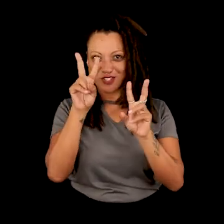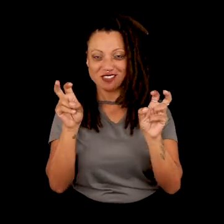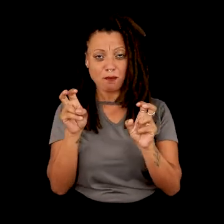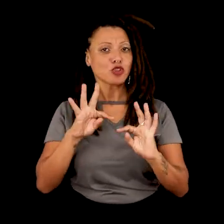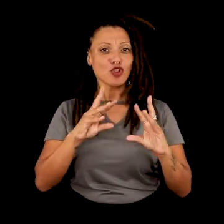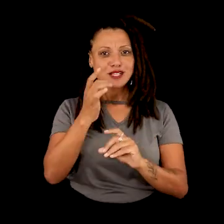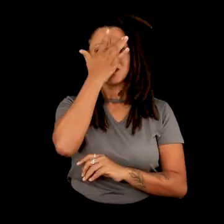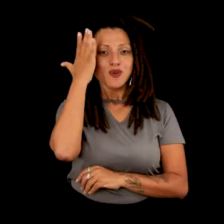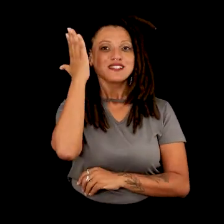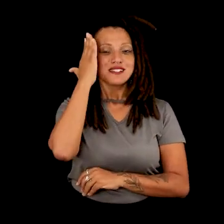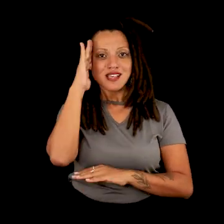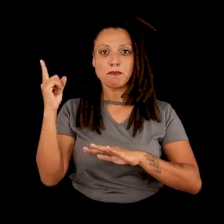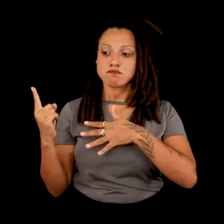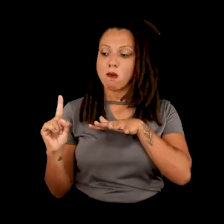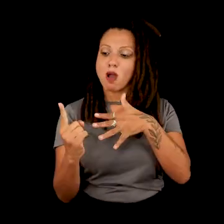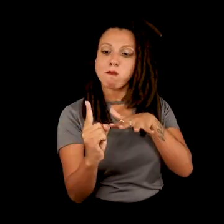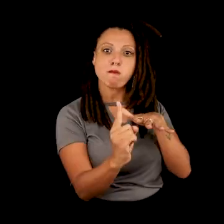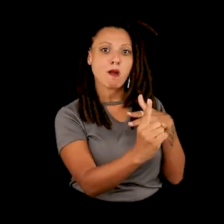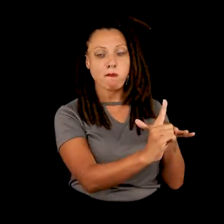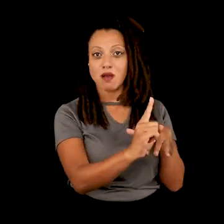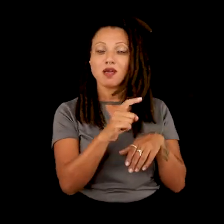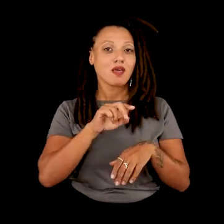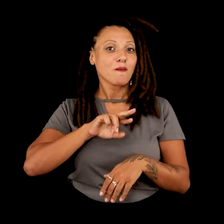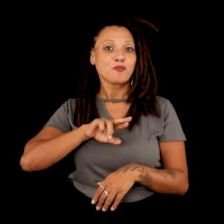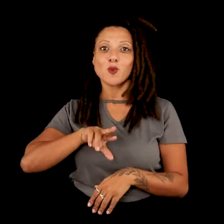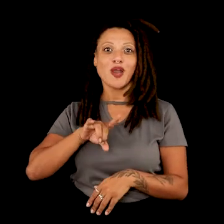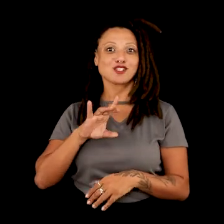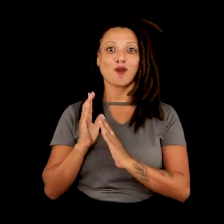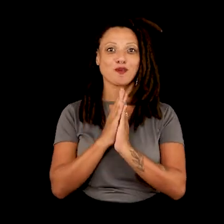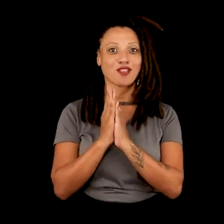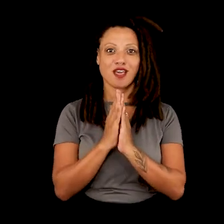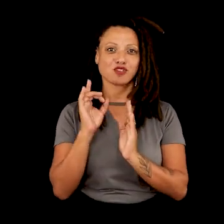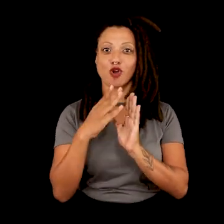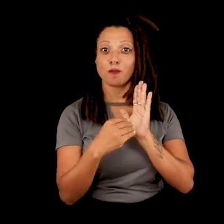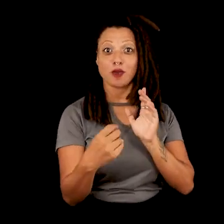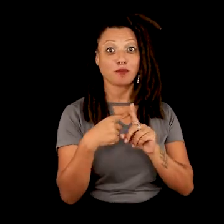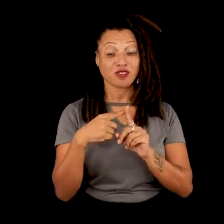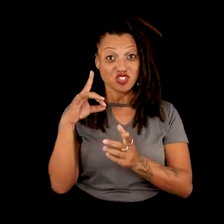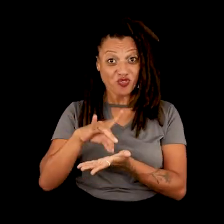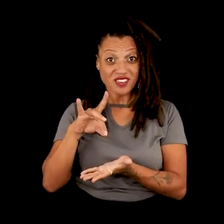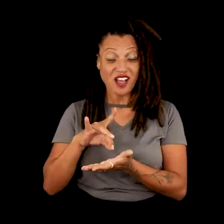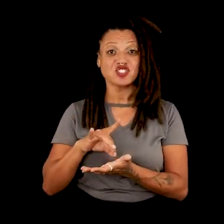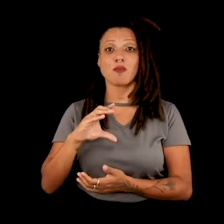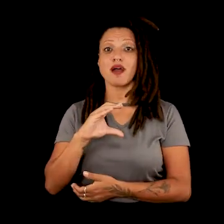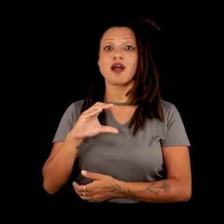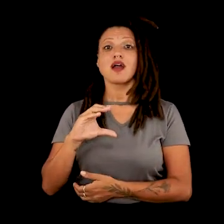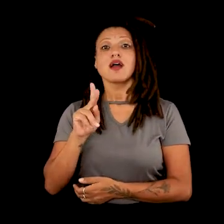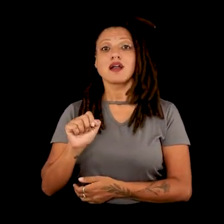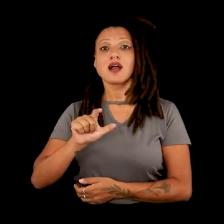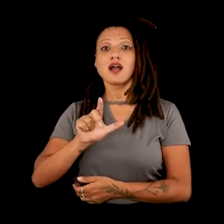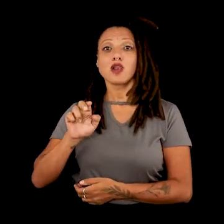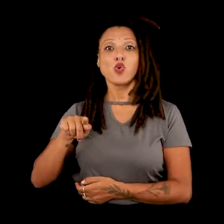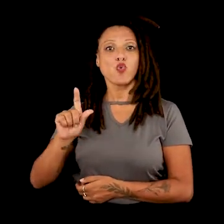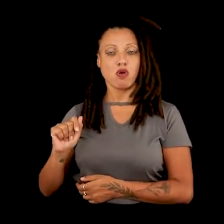para visitação lá, não é o boneco. É uma réplica, porque o boneco mesmo é uma calunga. É uma coisa